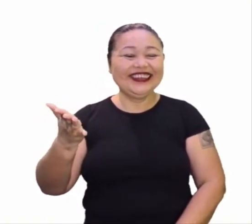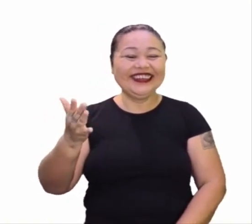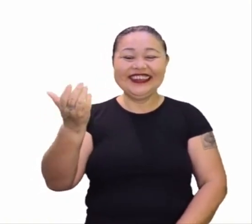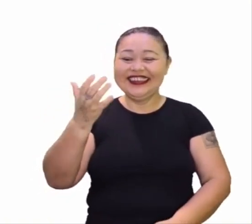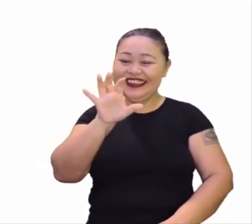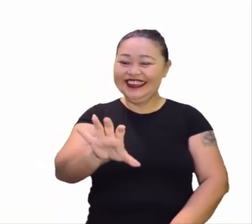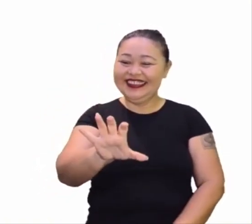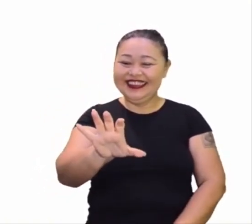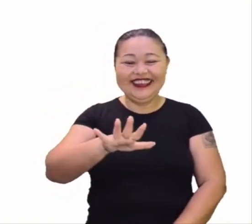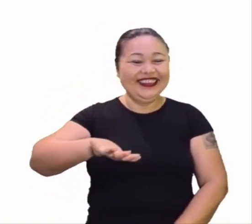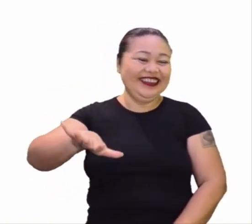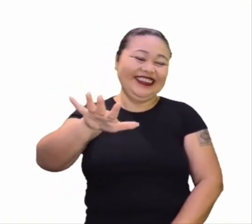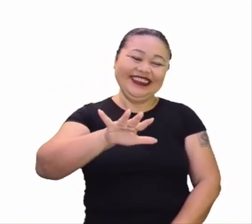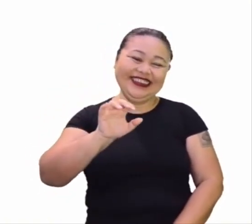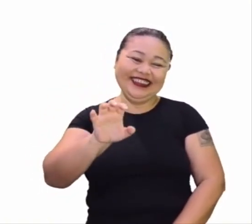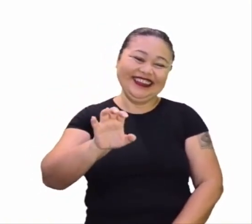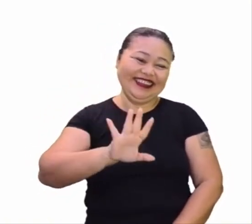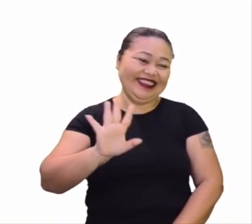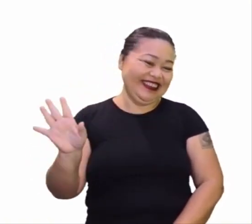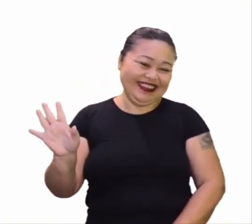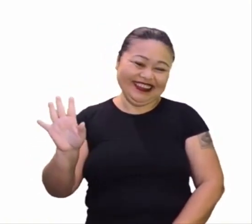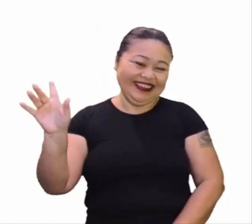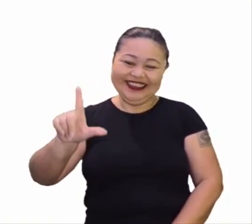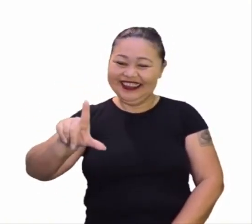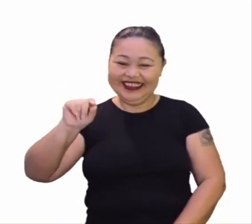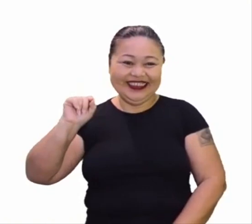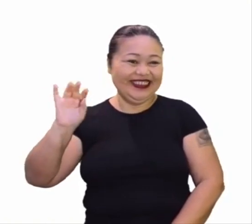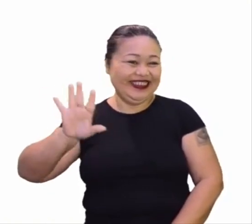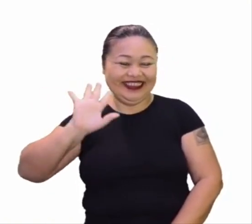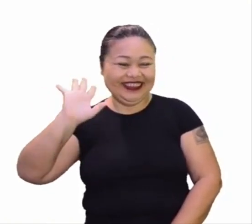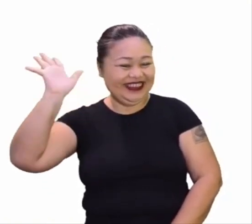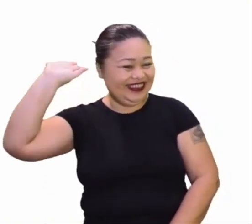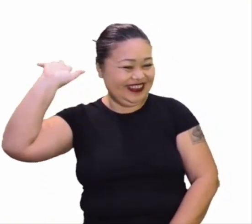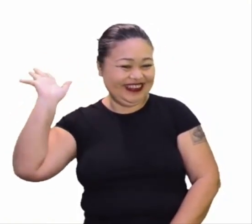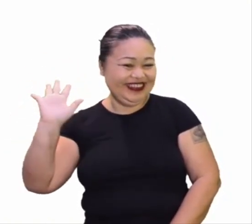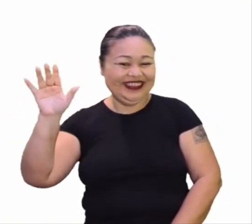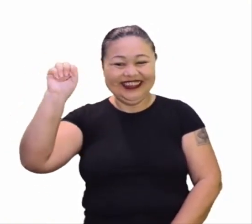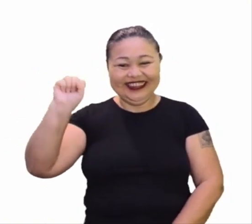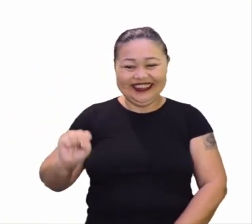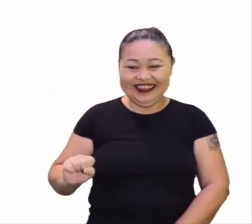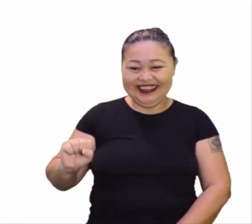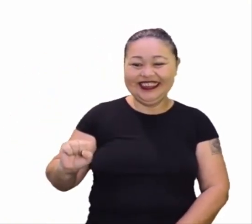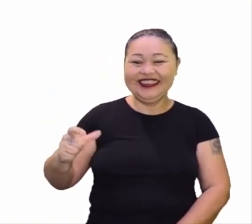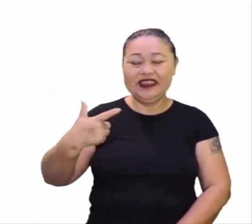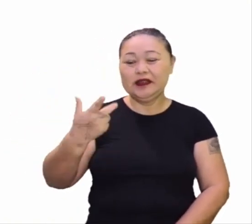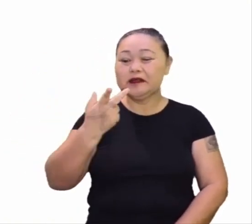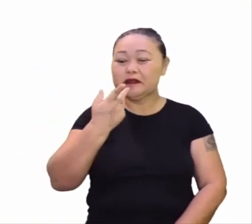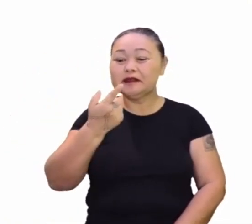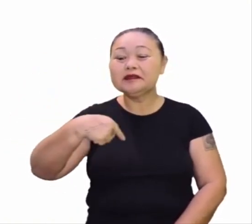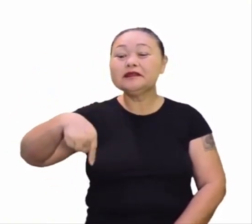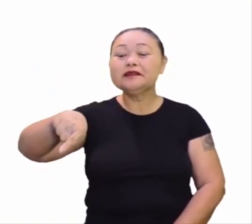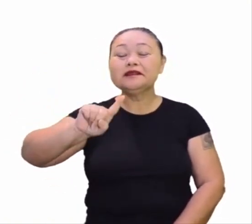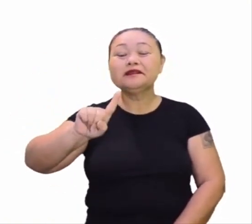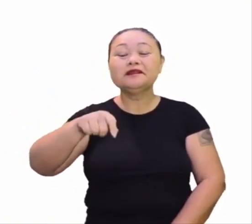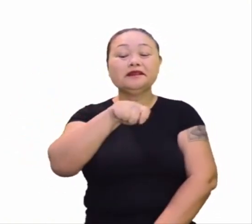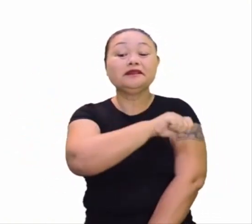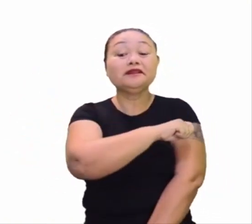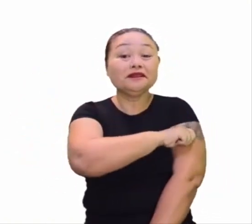Centrista? É isso. Não, Rogério. Não, Rogério. Não. Marca logo, professor. Não, sim, sulistas. Inclusive, nossos queridos